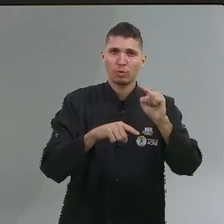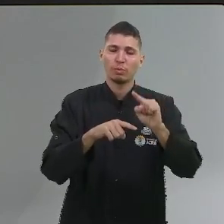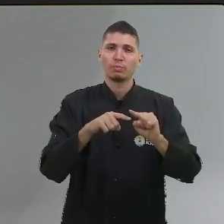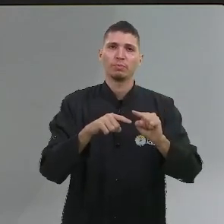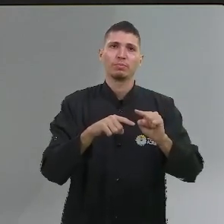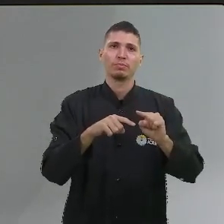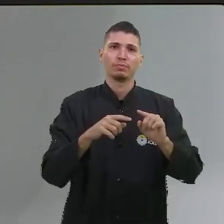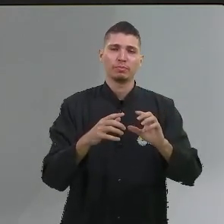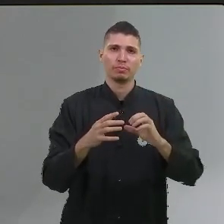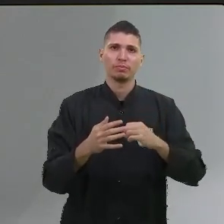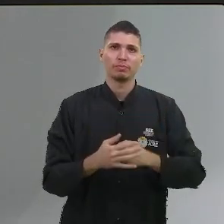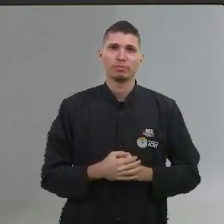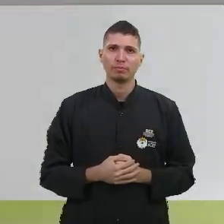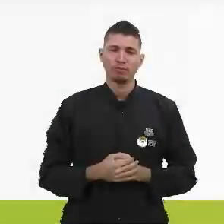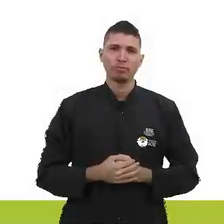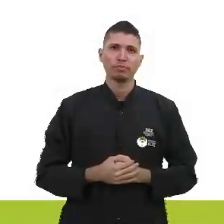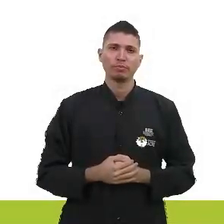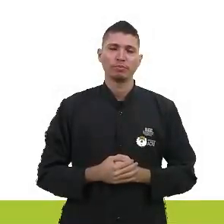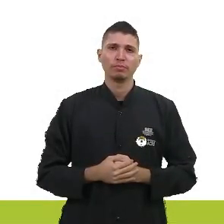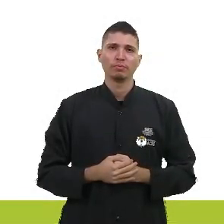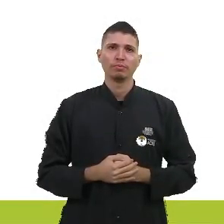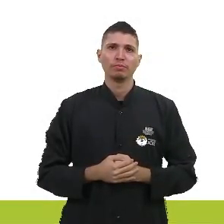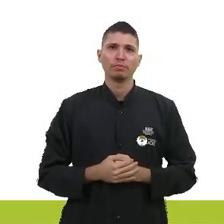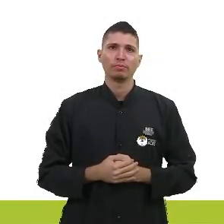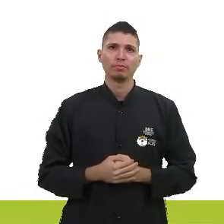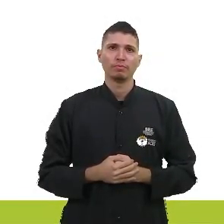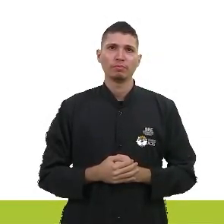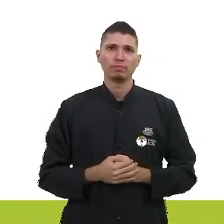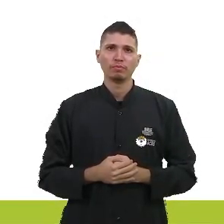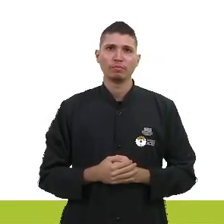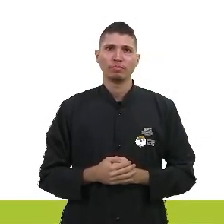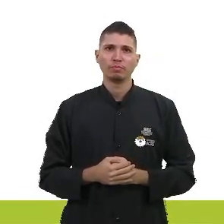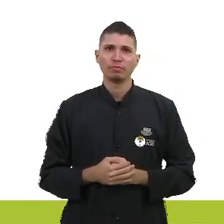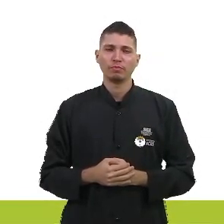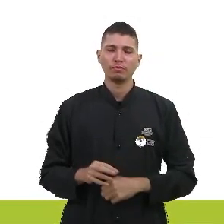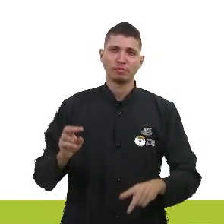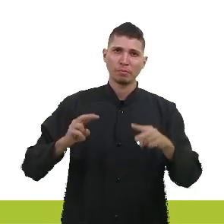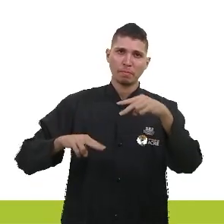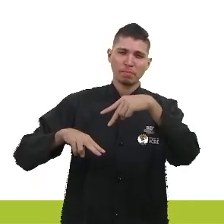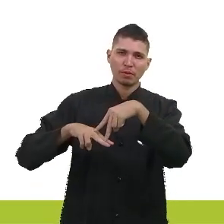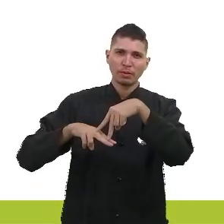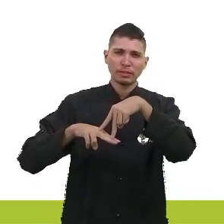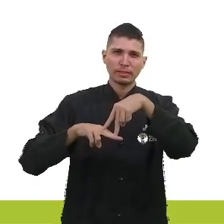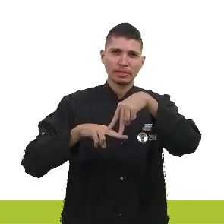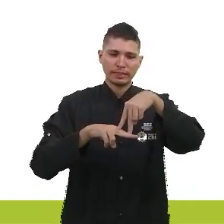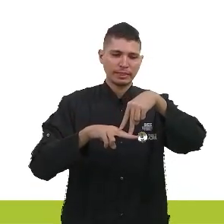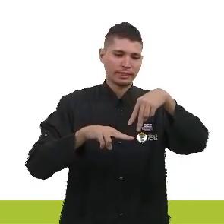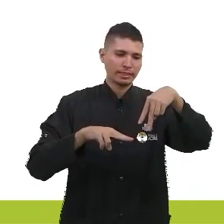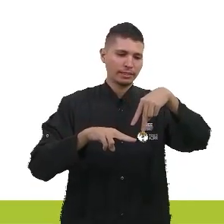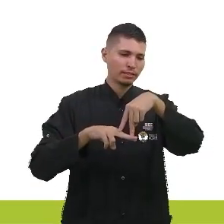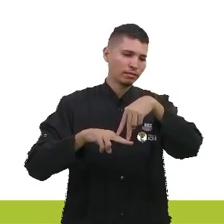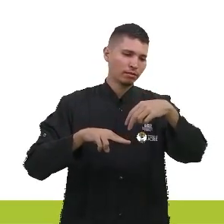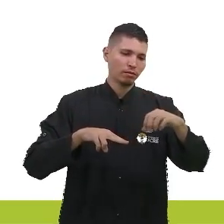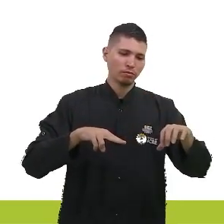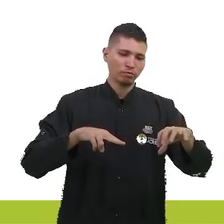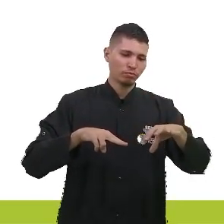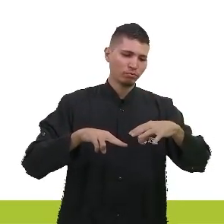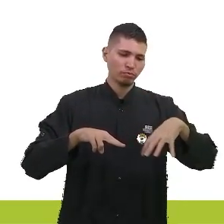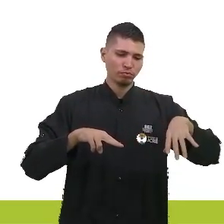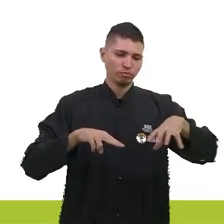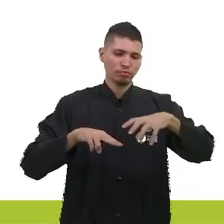ok? Então, ó, a questão de o skatista, né, chocar-se lá o skate, né, no caso,